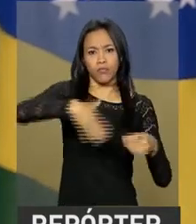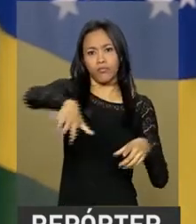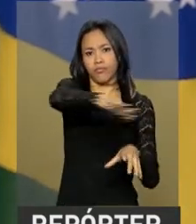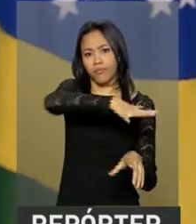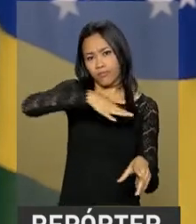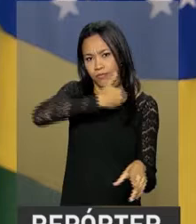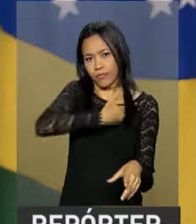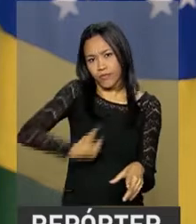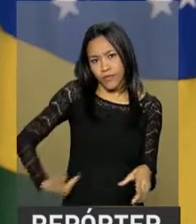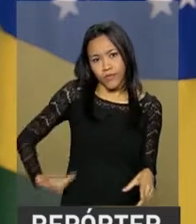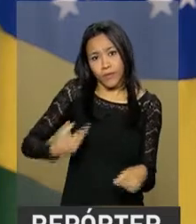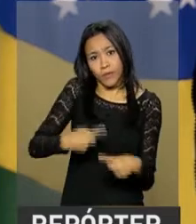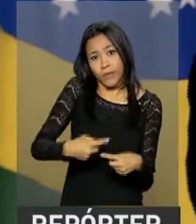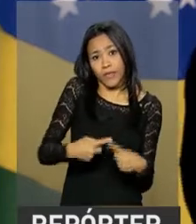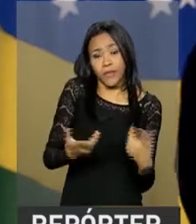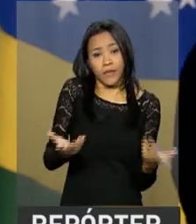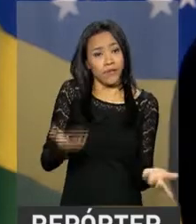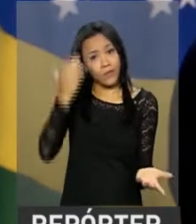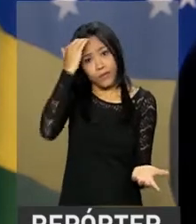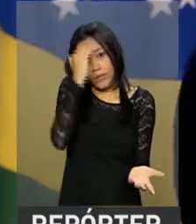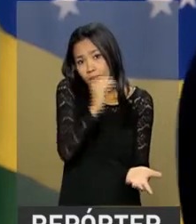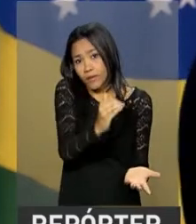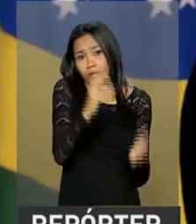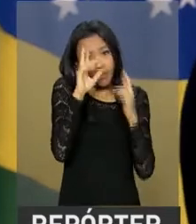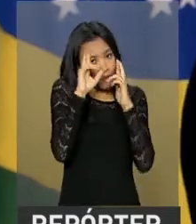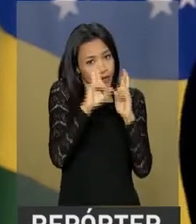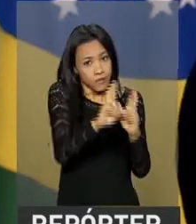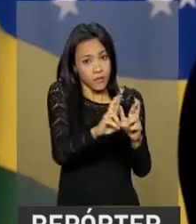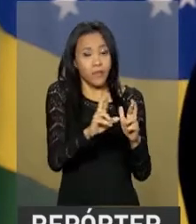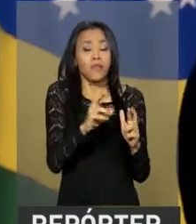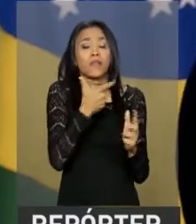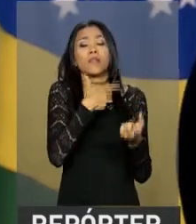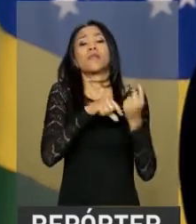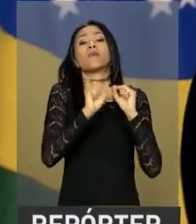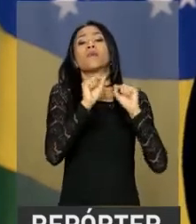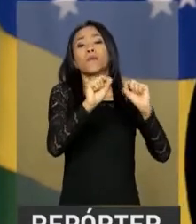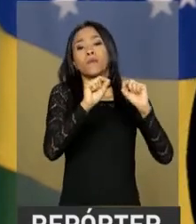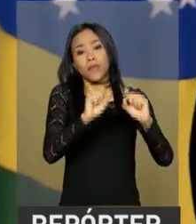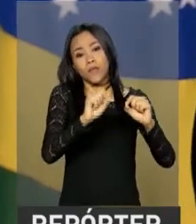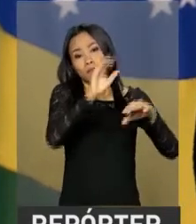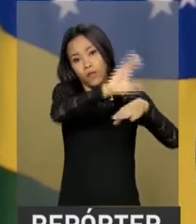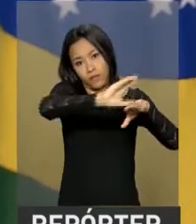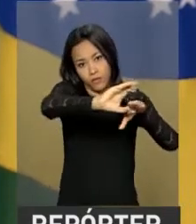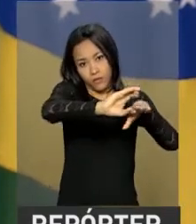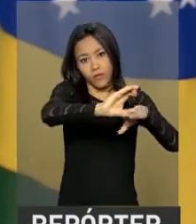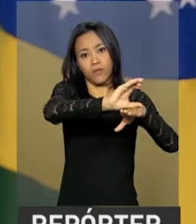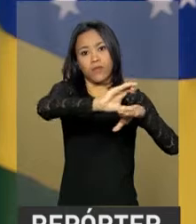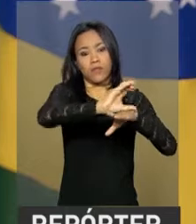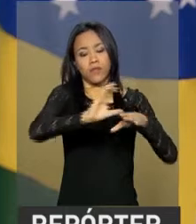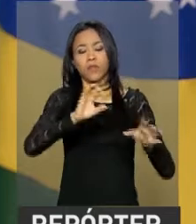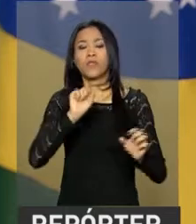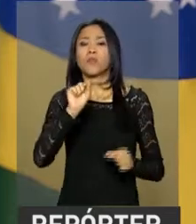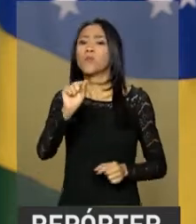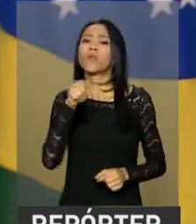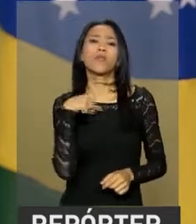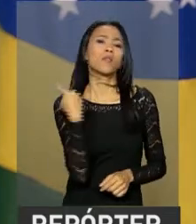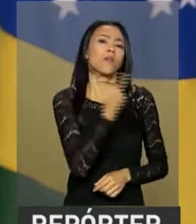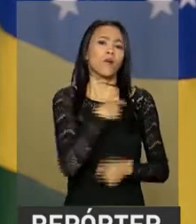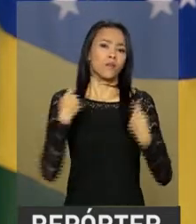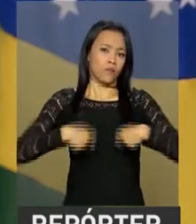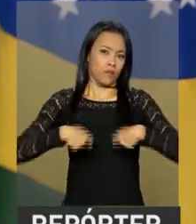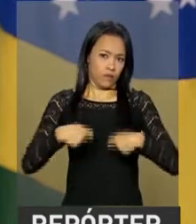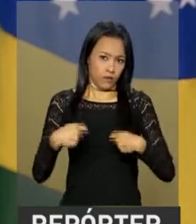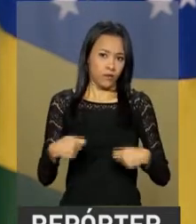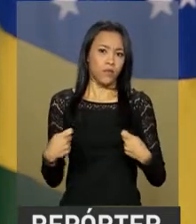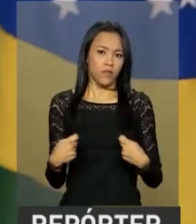não se dá cumprimento muitas e muitas vezes a ordem institucional o que nós precisamos com muita